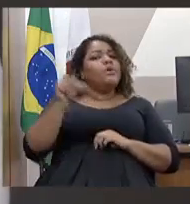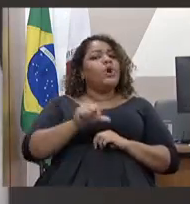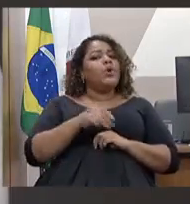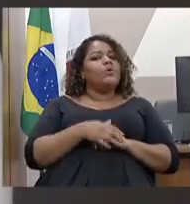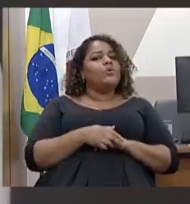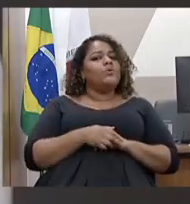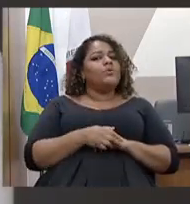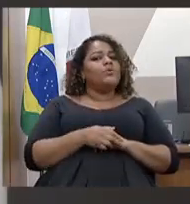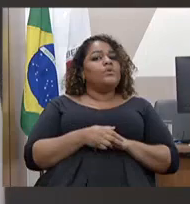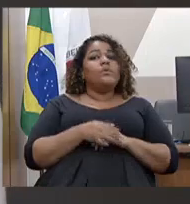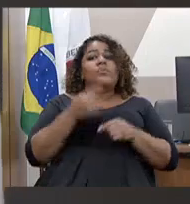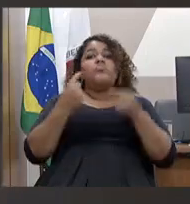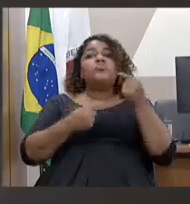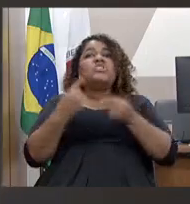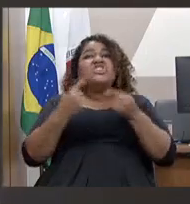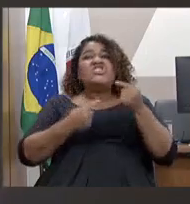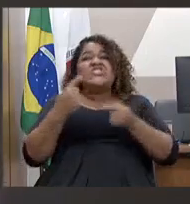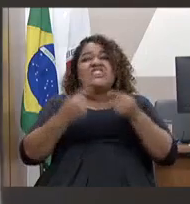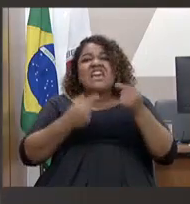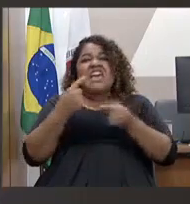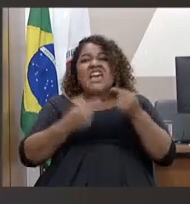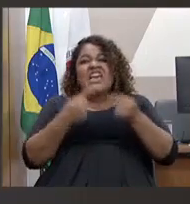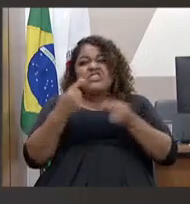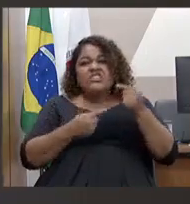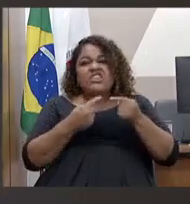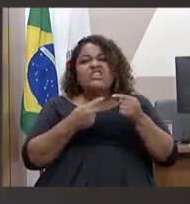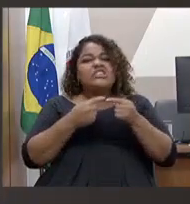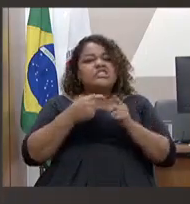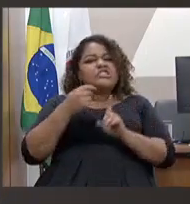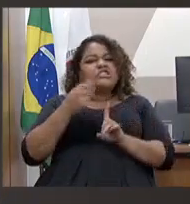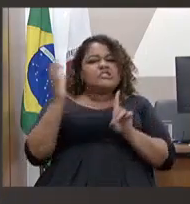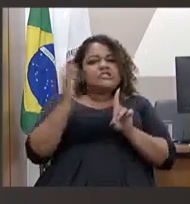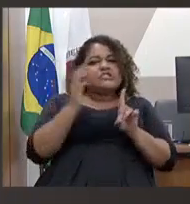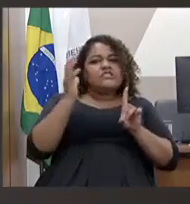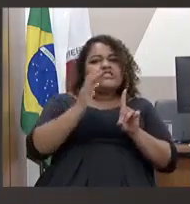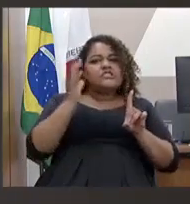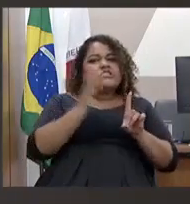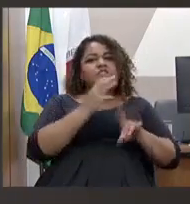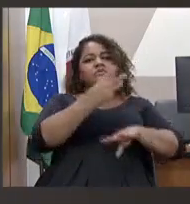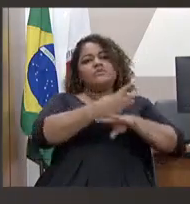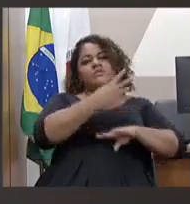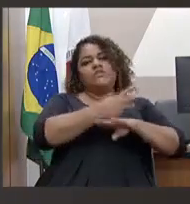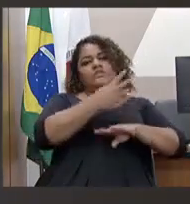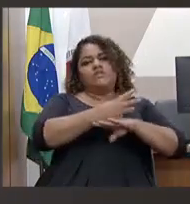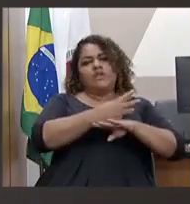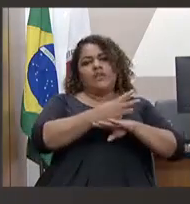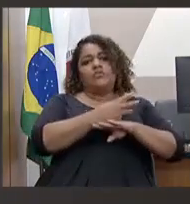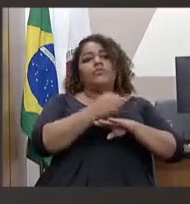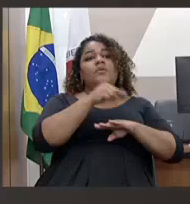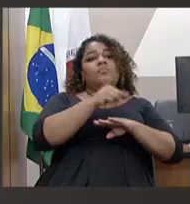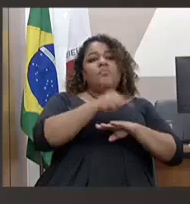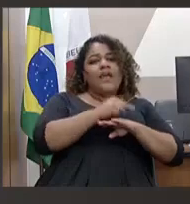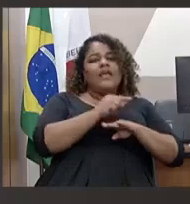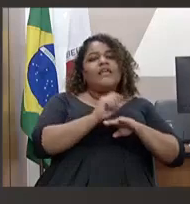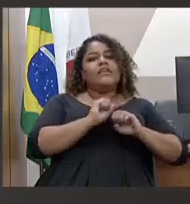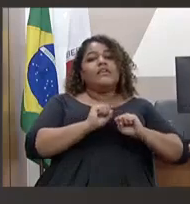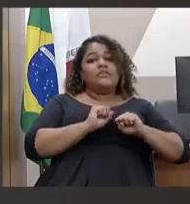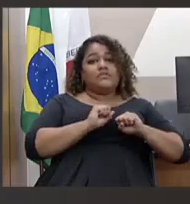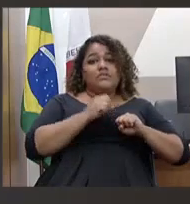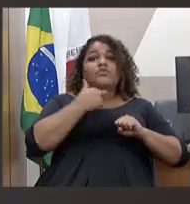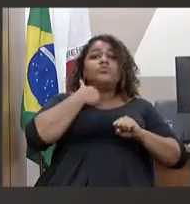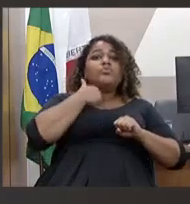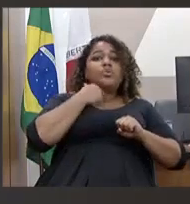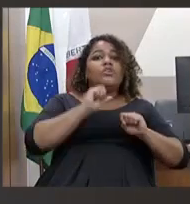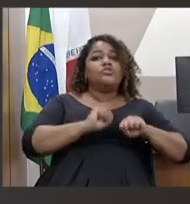a politicagem que é feito em cima do trabalhador que é terceirizado e que é contratado para defender e lutar pela saúde dos outros